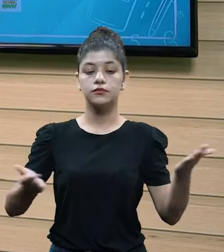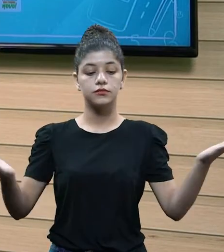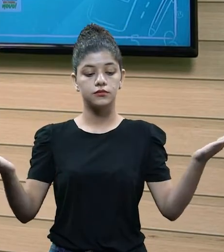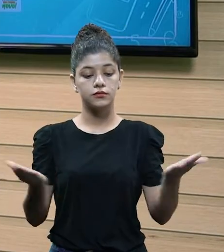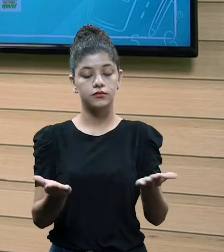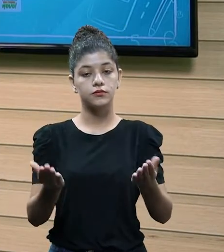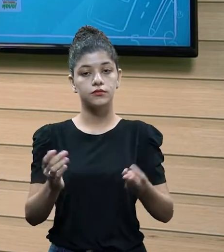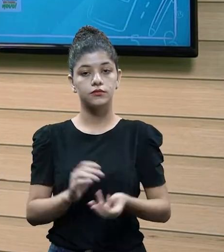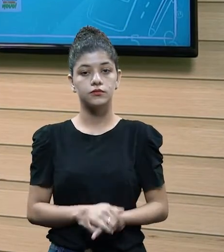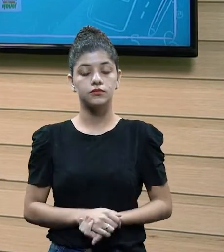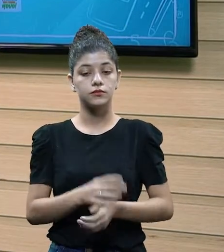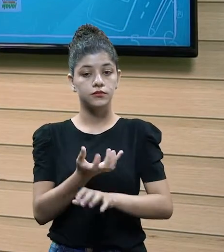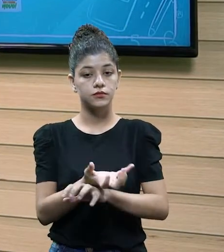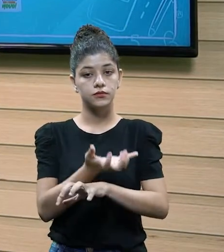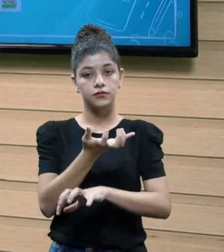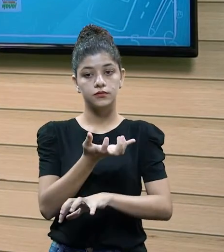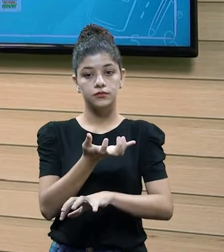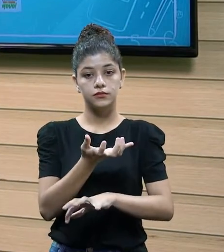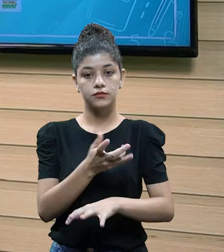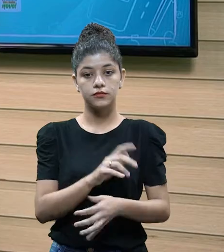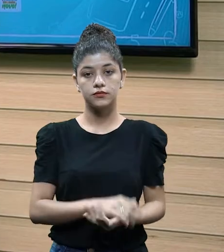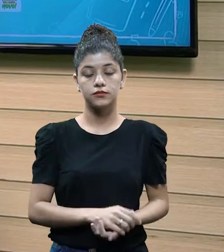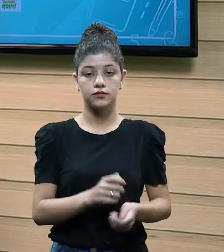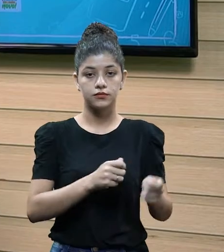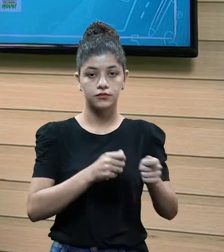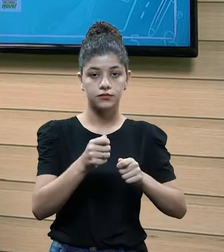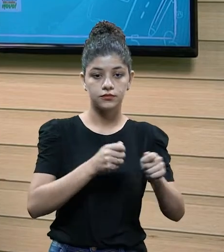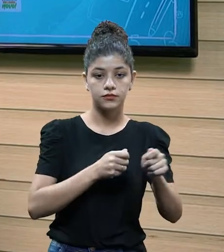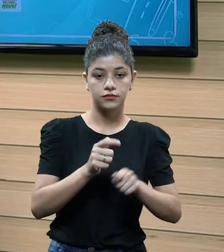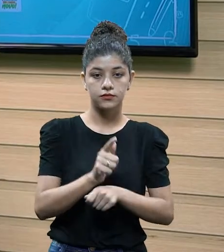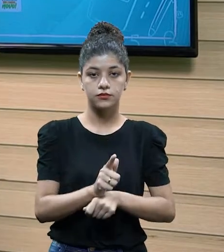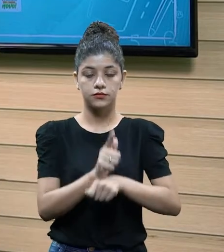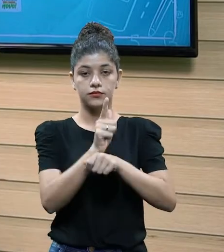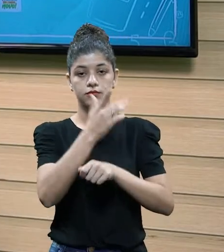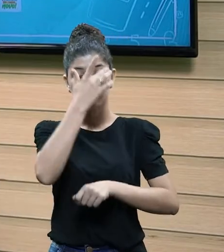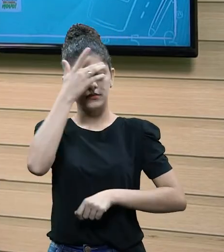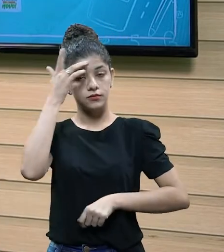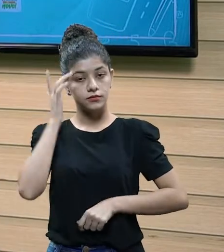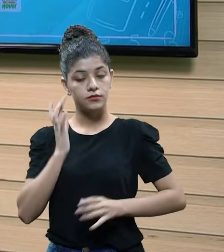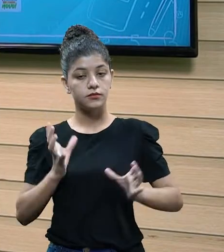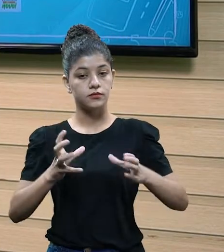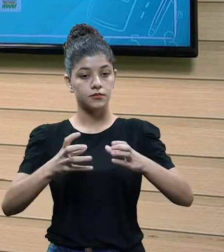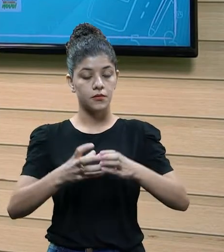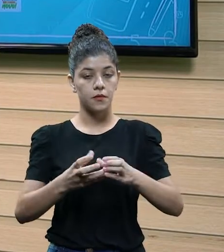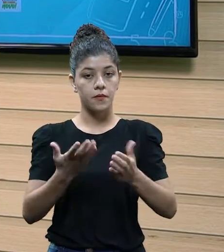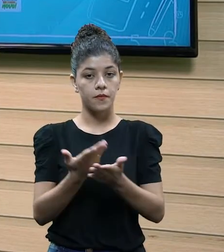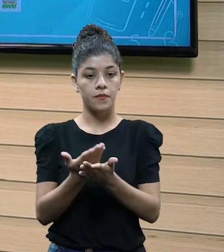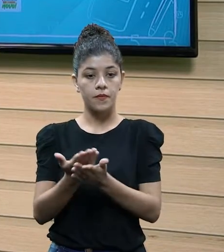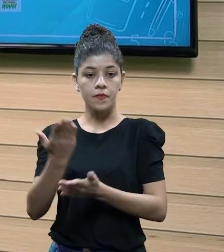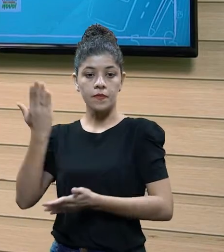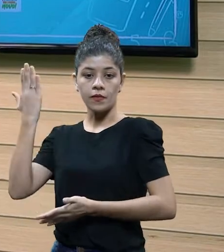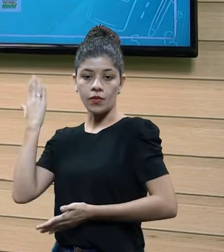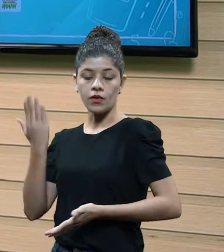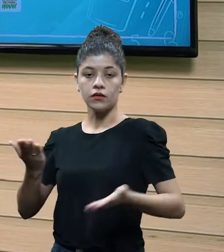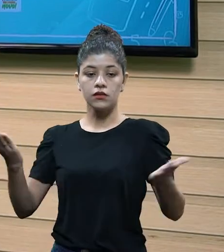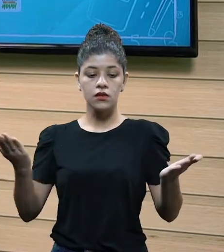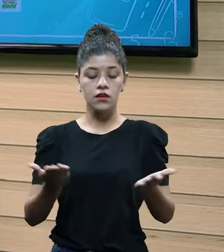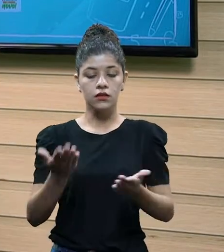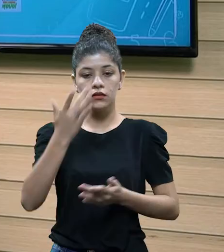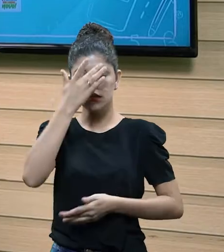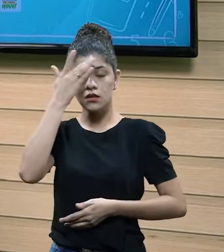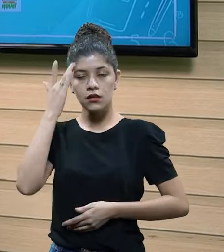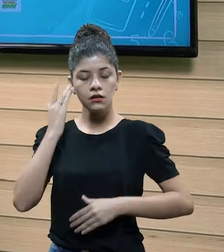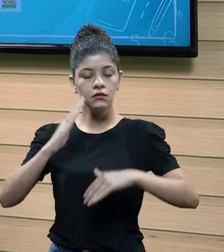nossa disciplina vai ser Gestão de Pessoas e Equipes. Como eu já vim falando em aulas anteriores, hoje as pessoas,